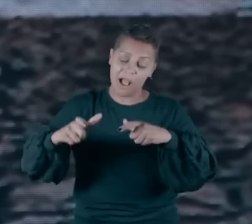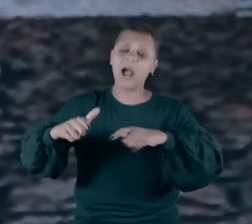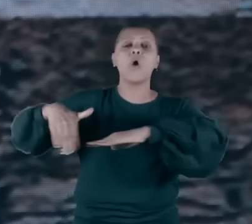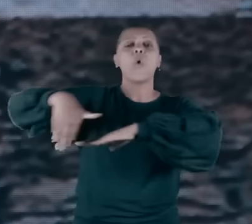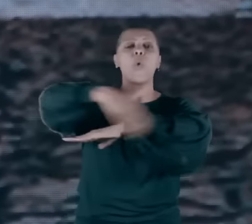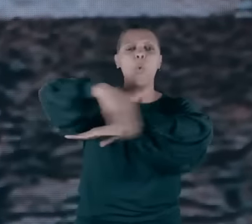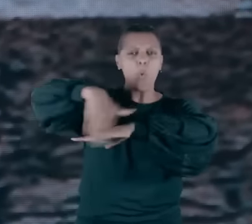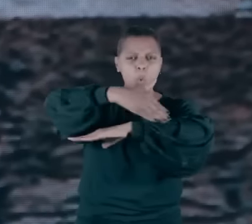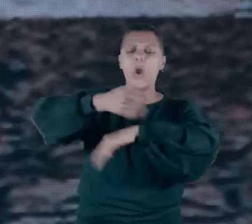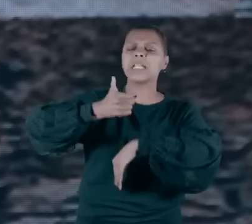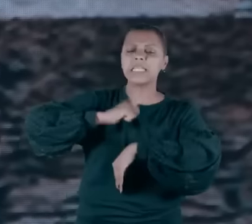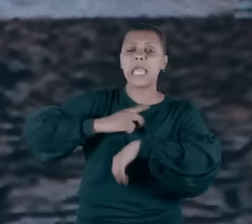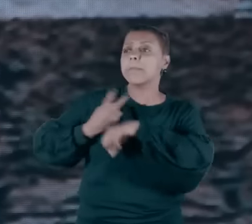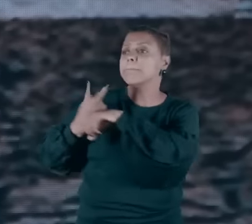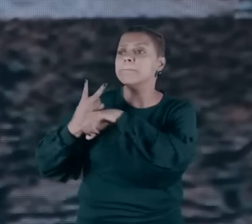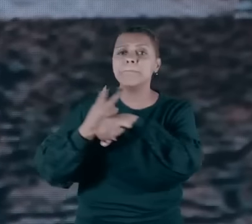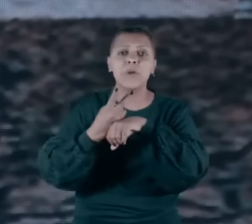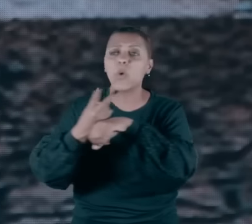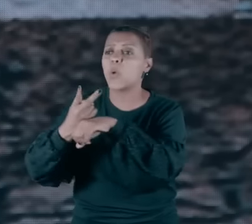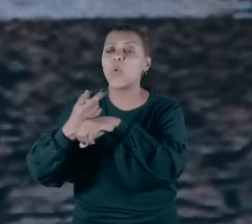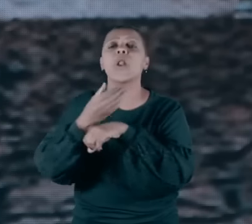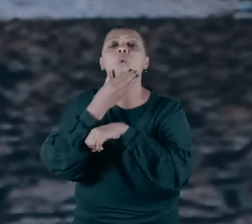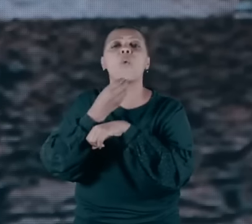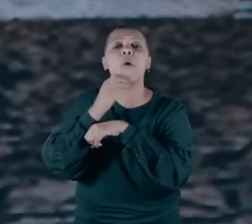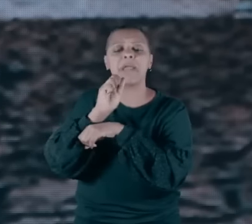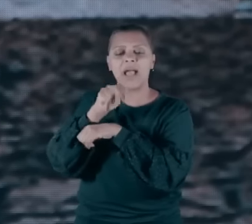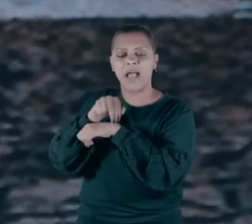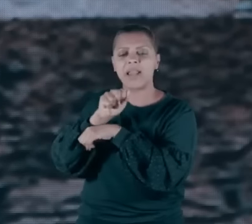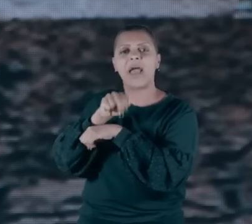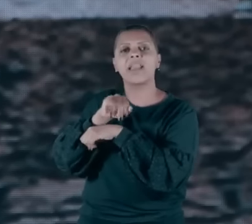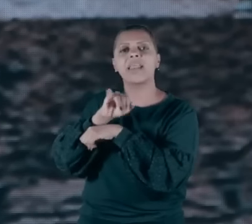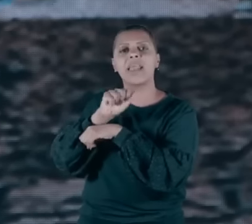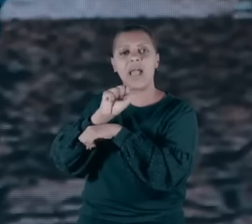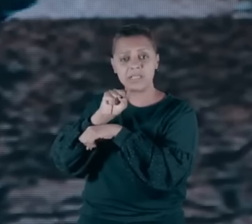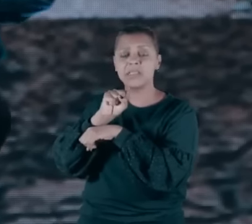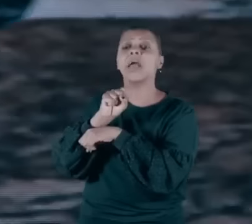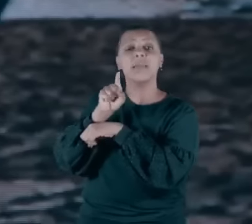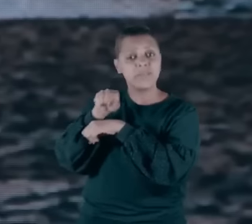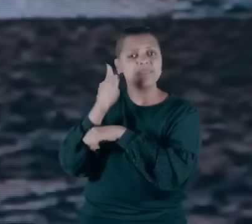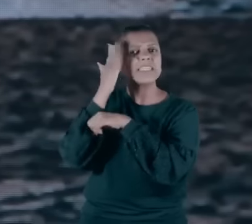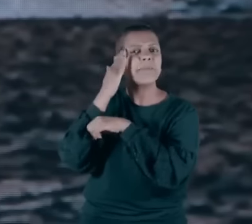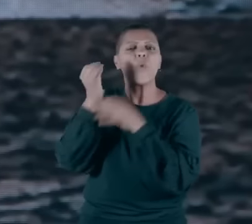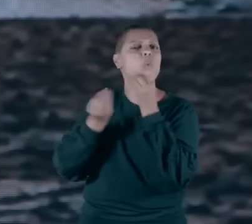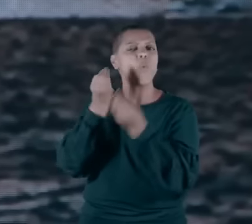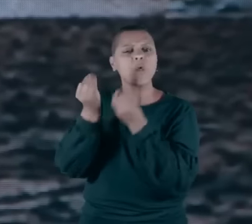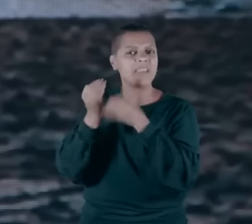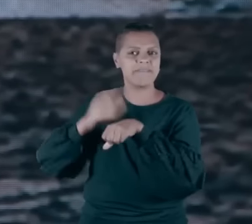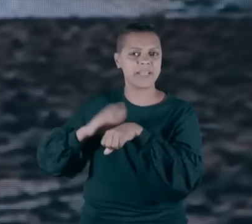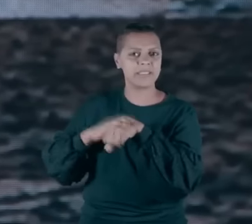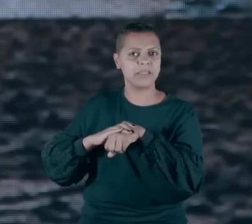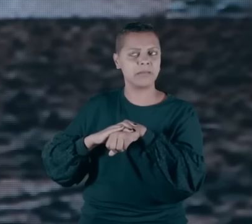chamada direita e procura Ananias um homem que vai orar por você e vai te dizer o que fazer que que Paulo